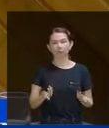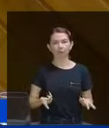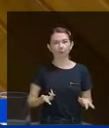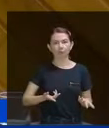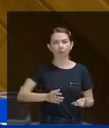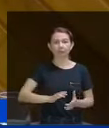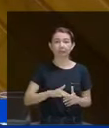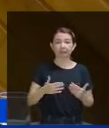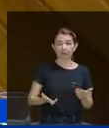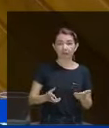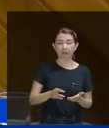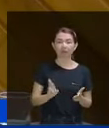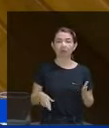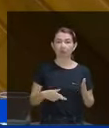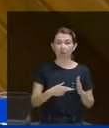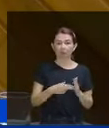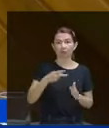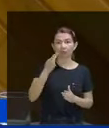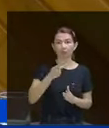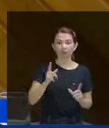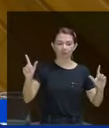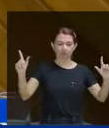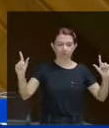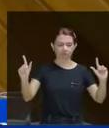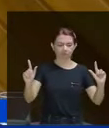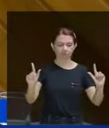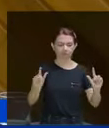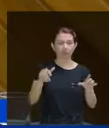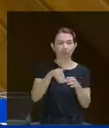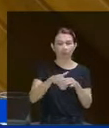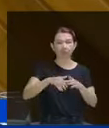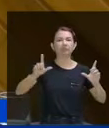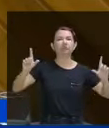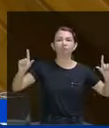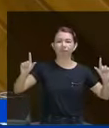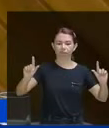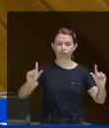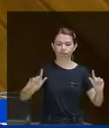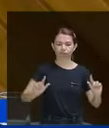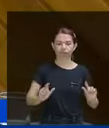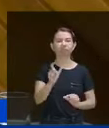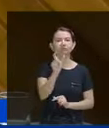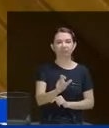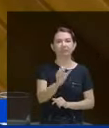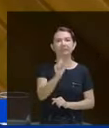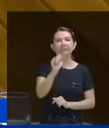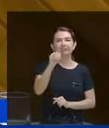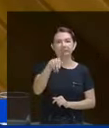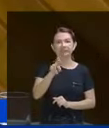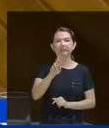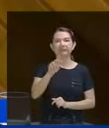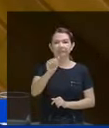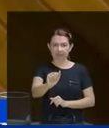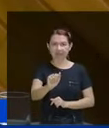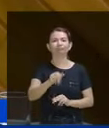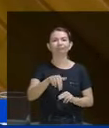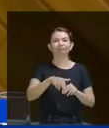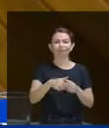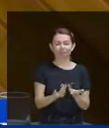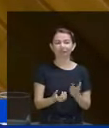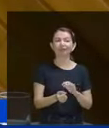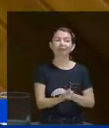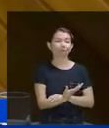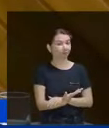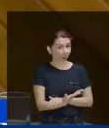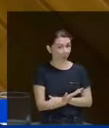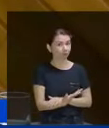o relator indica a ínfima votação de Sandra de Almeida Nunes como argumento para também fundamentar a